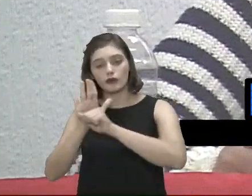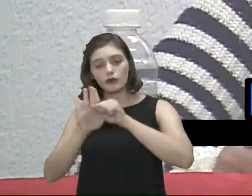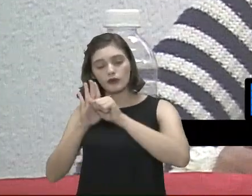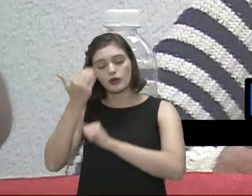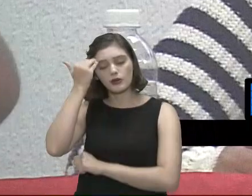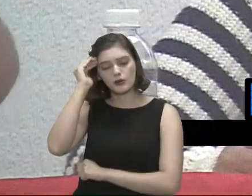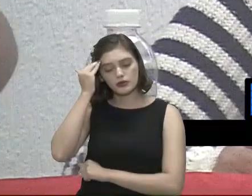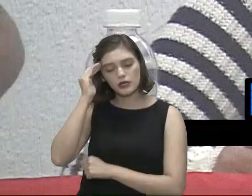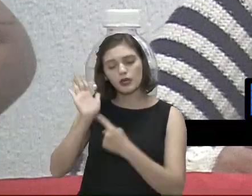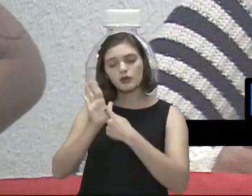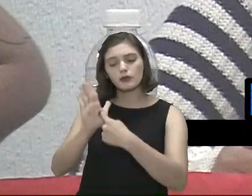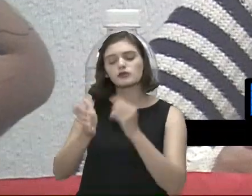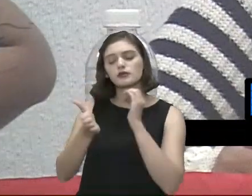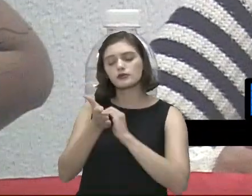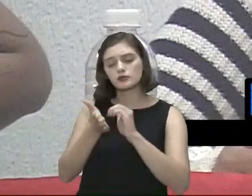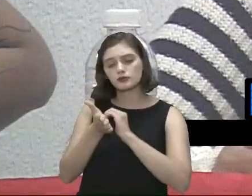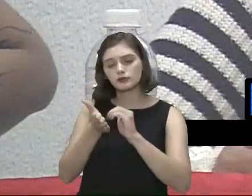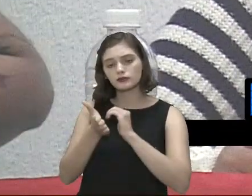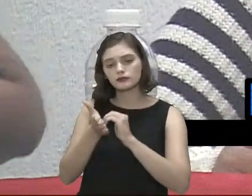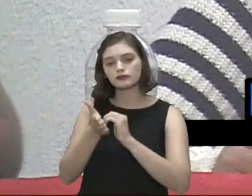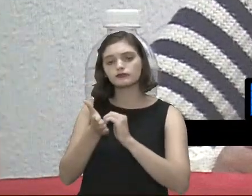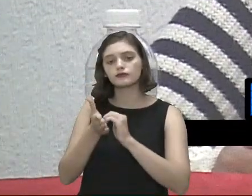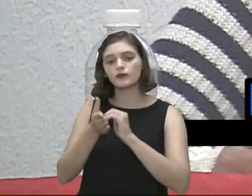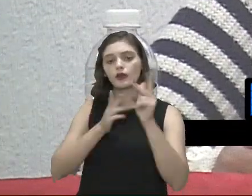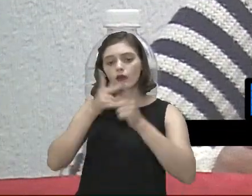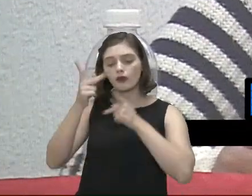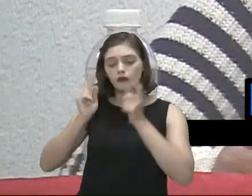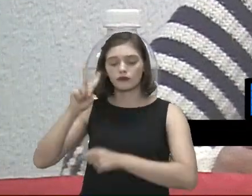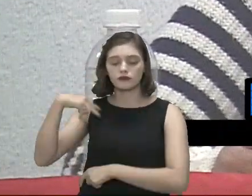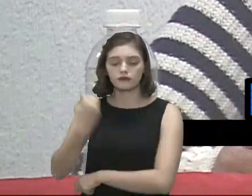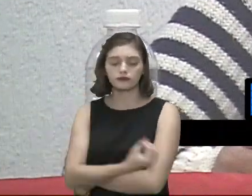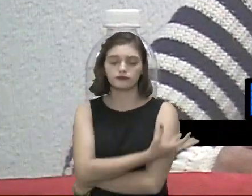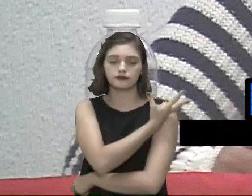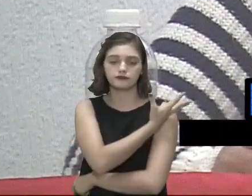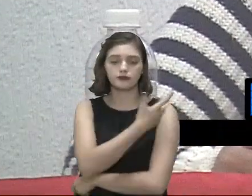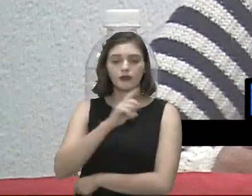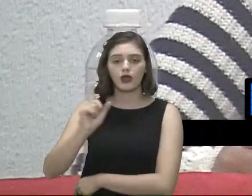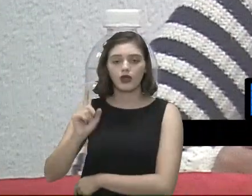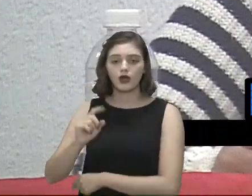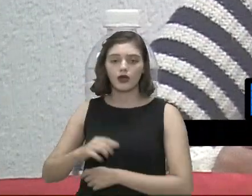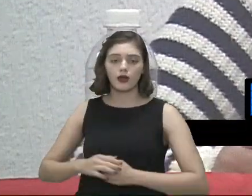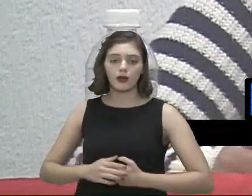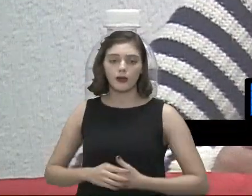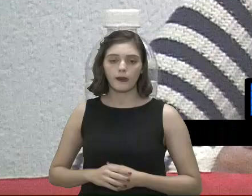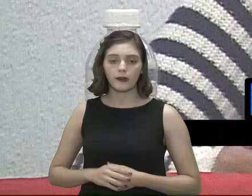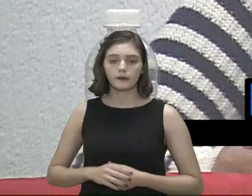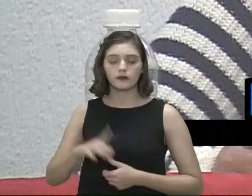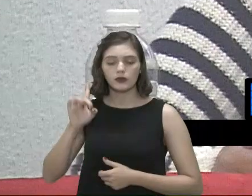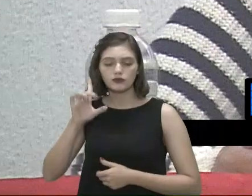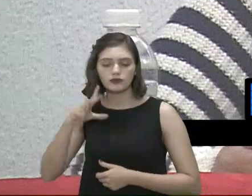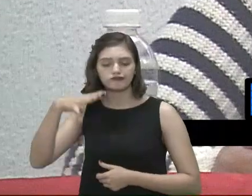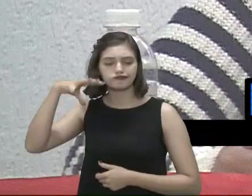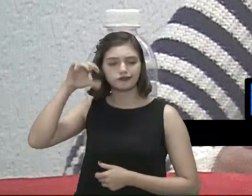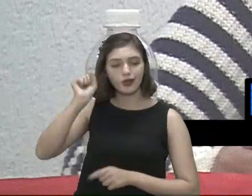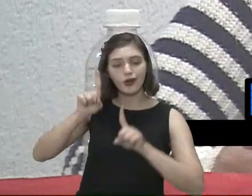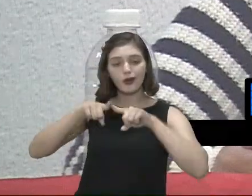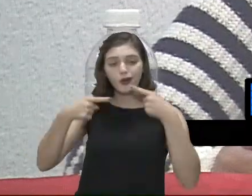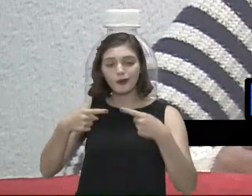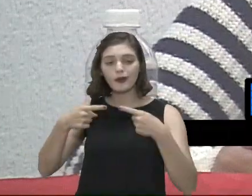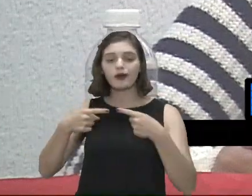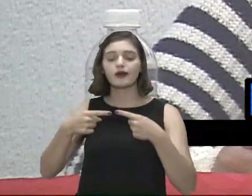a gente vai levar isso para a secretaria, como a vereadora bem colocou, não só como escuta, né? Mas também